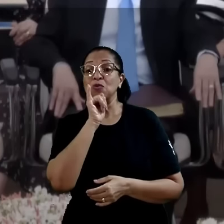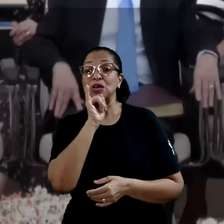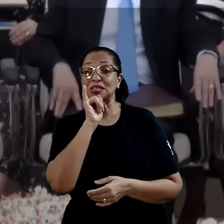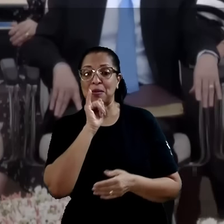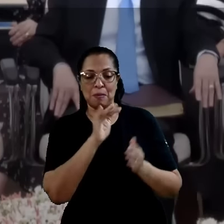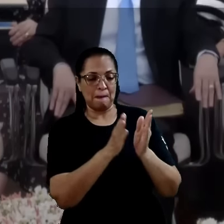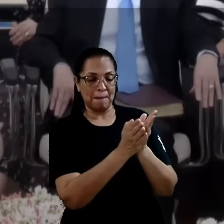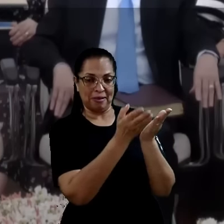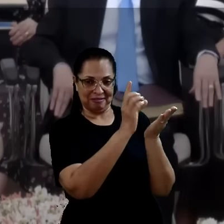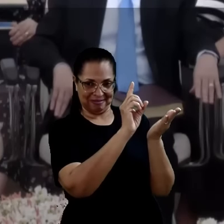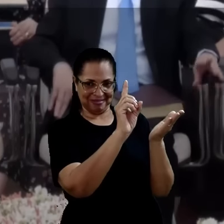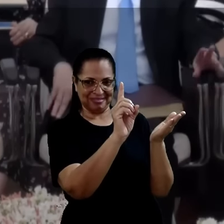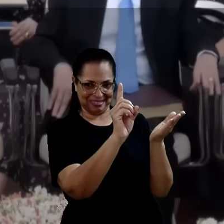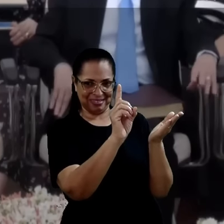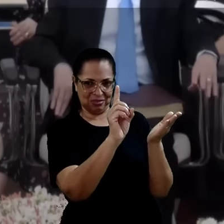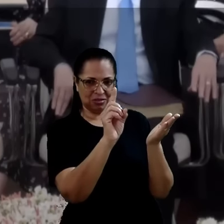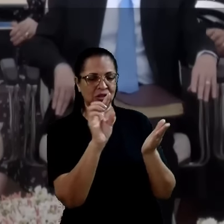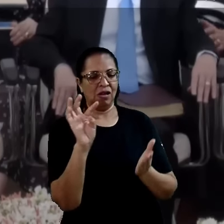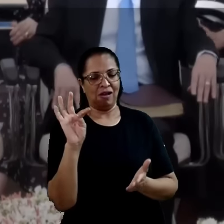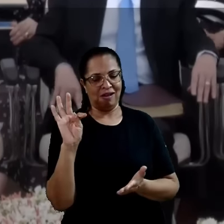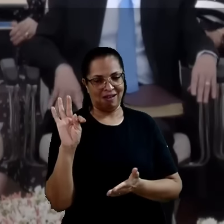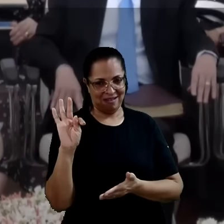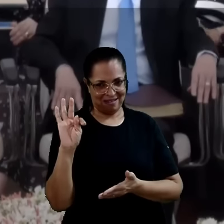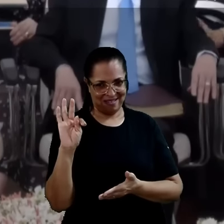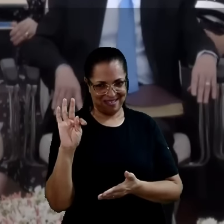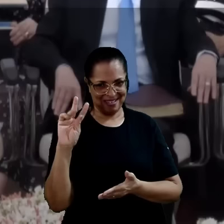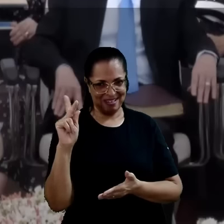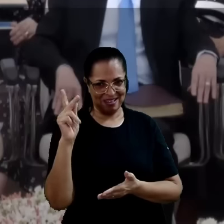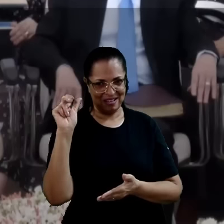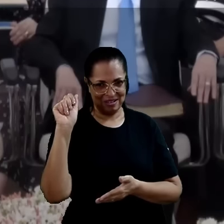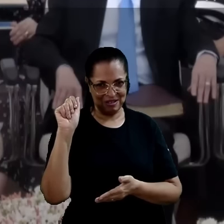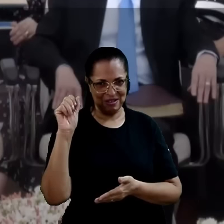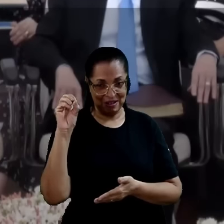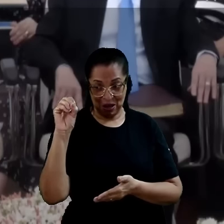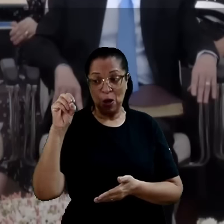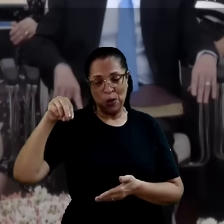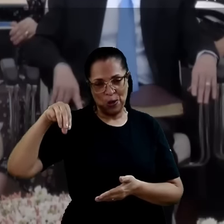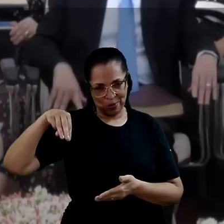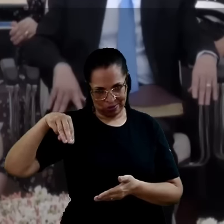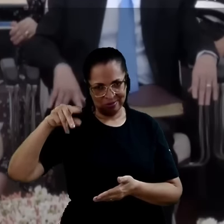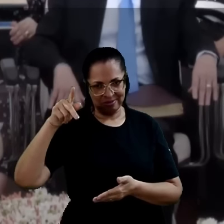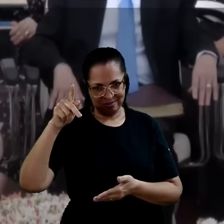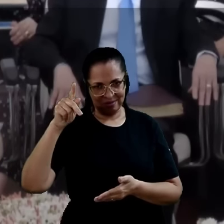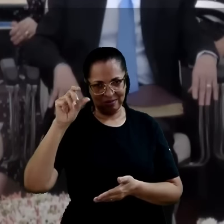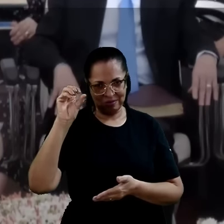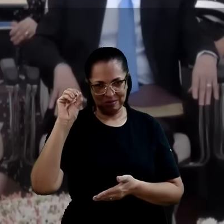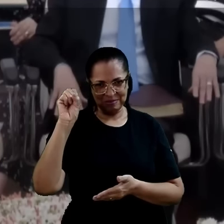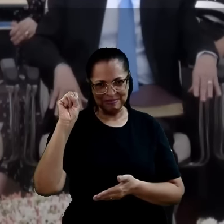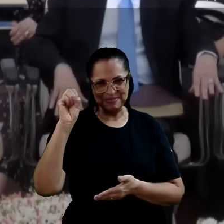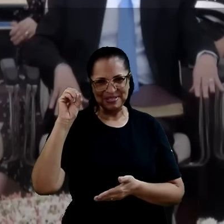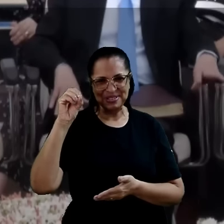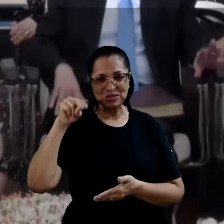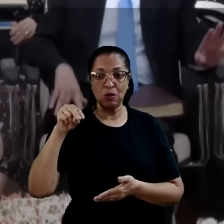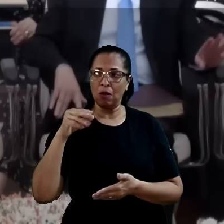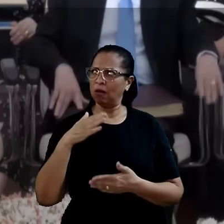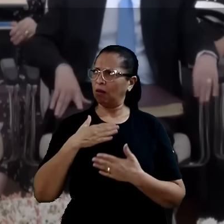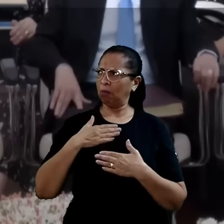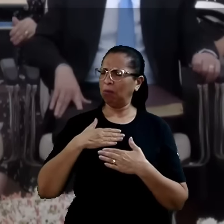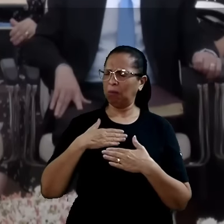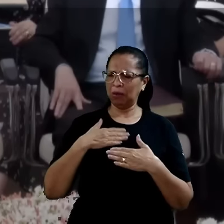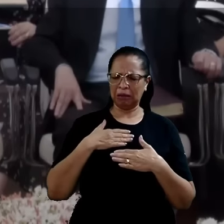Bíblia ela tá derretendo ela tá despedaçando Deixa eu levar para consertar para reformar eu dizia ninguém pega é